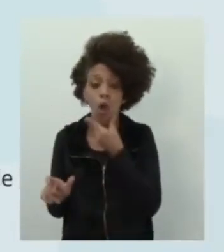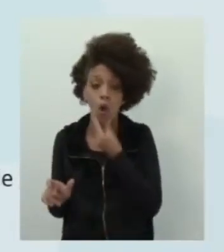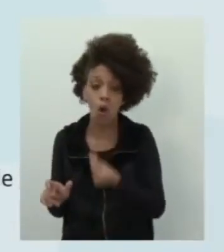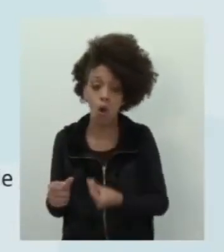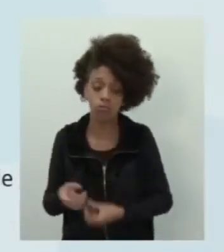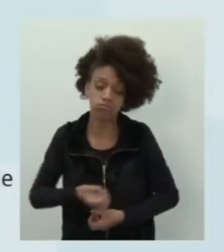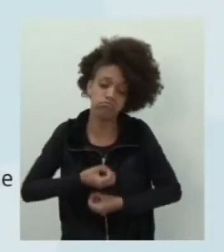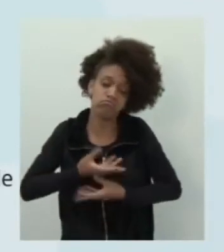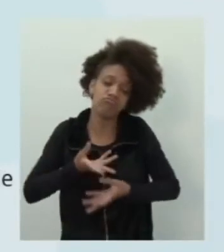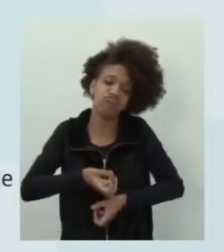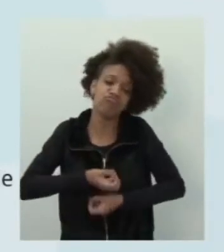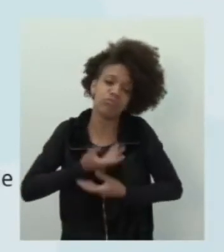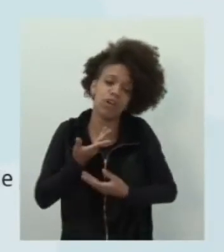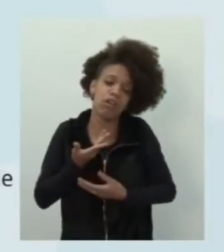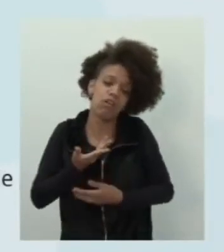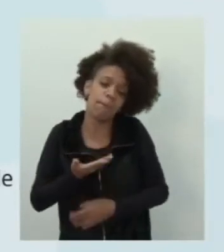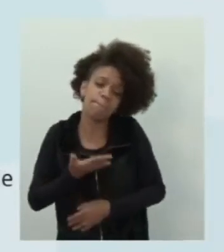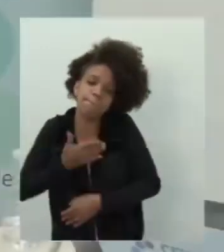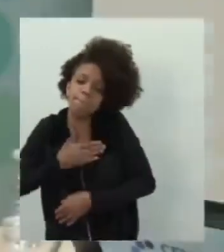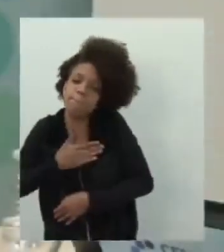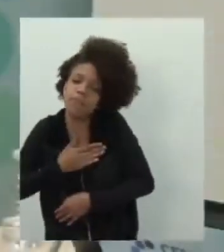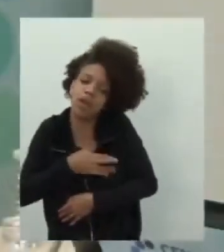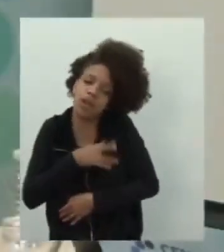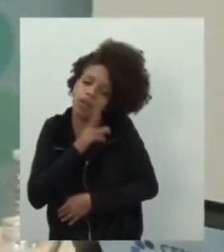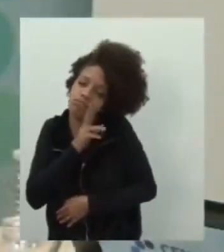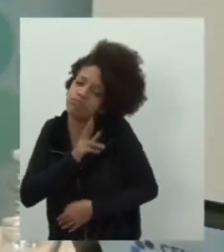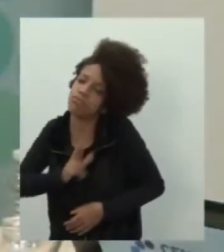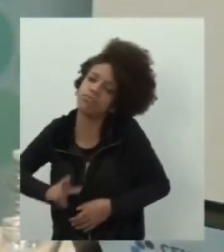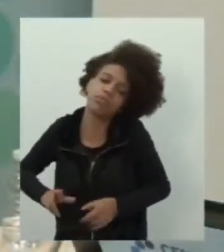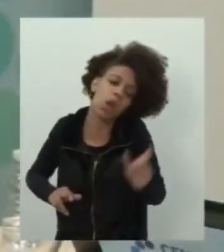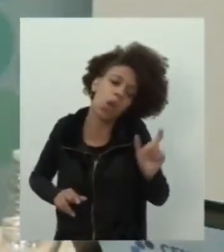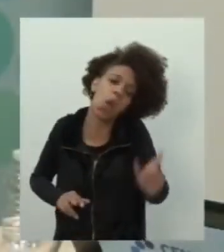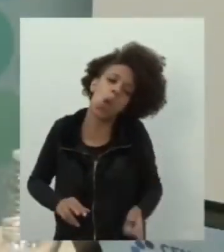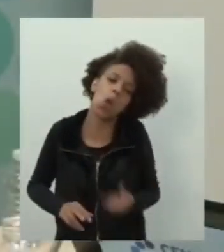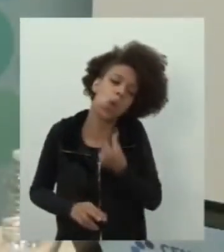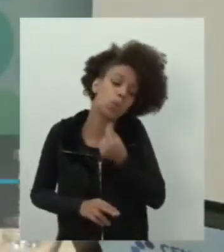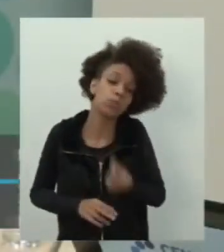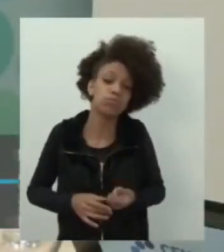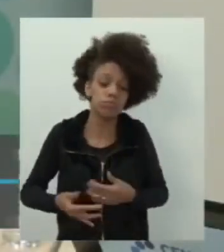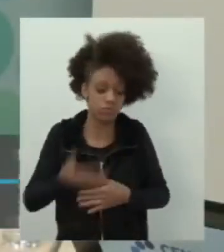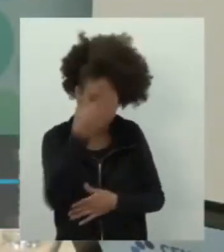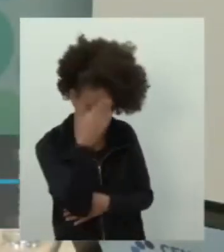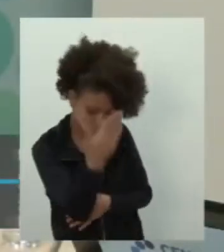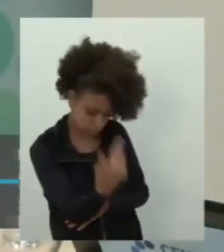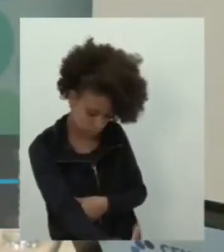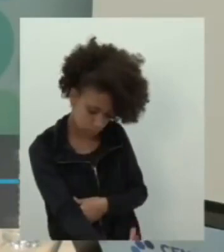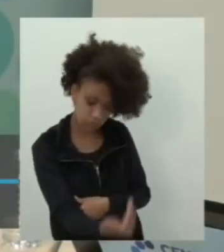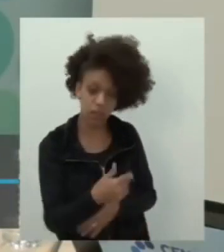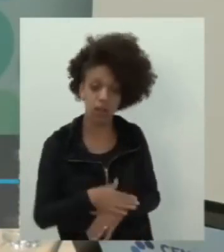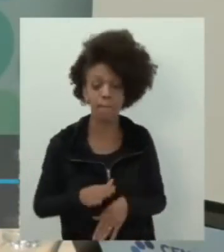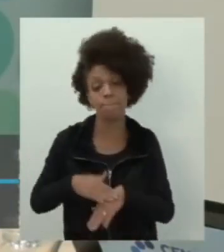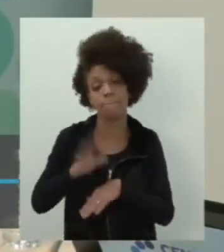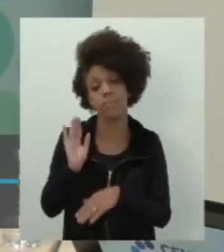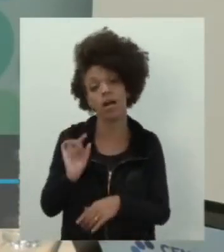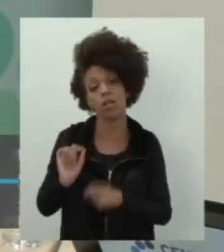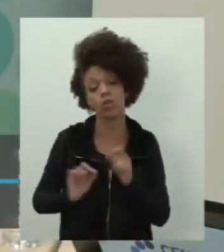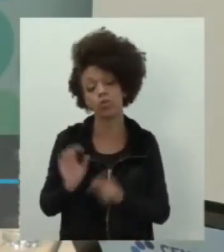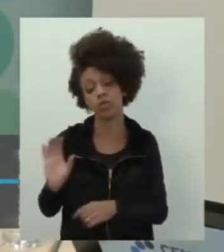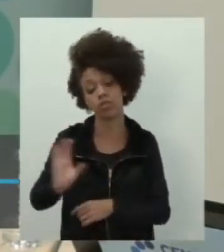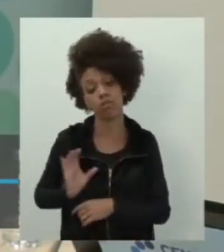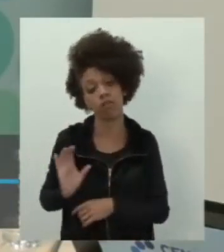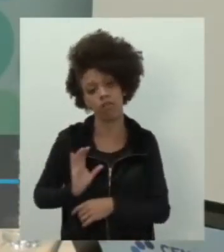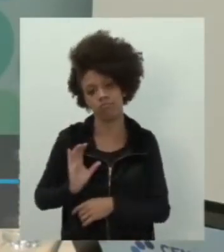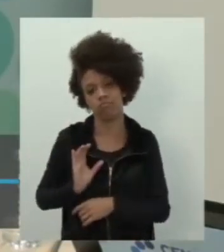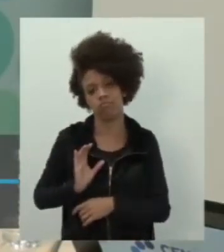esse senhor, minha senhor, né? Que é, na realidade, ele está se referindo a ela como a algo mais do que nobre,